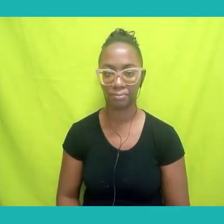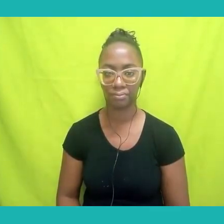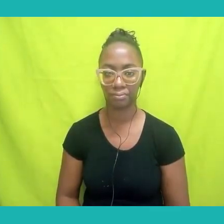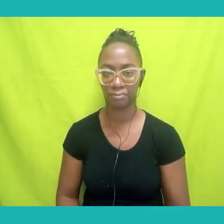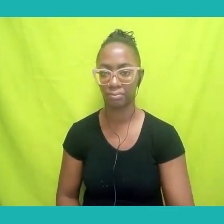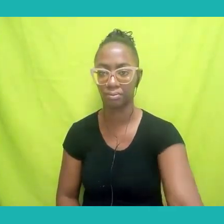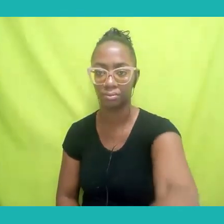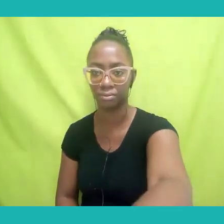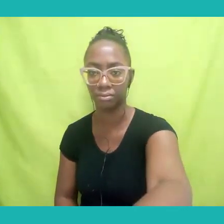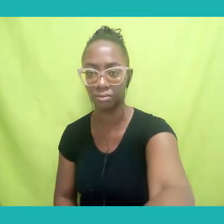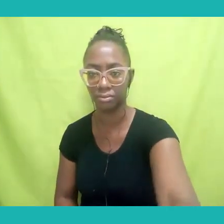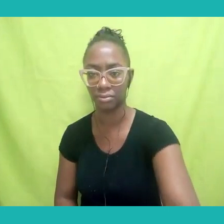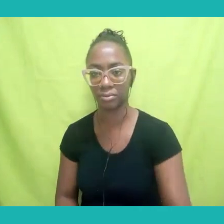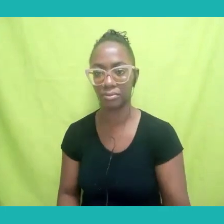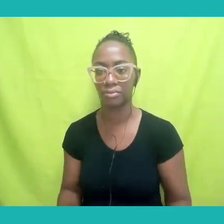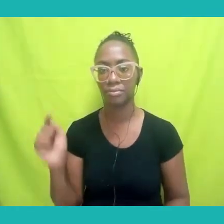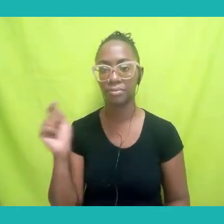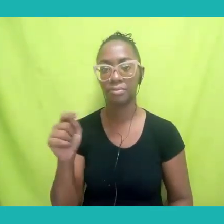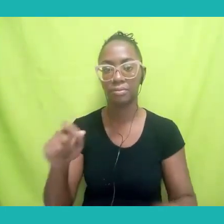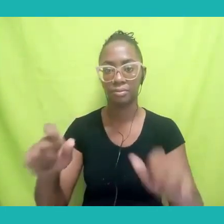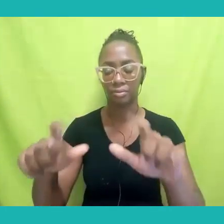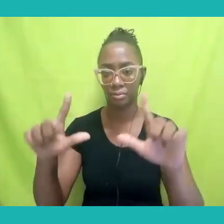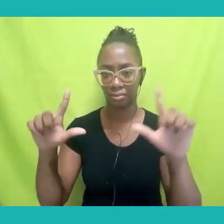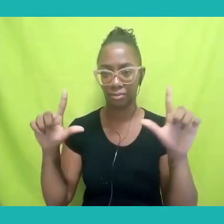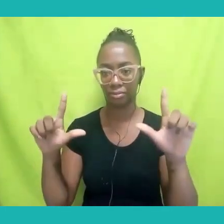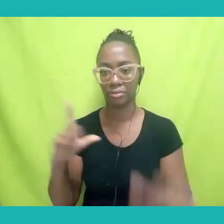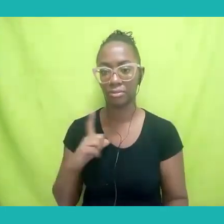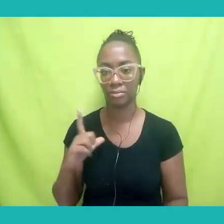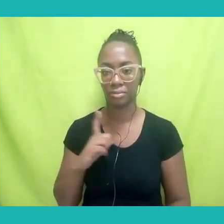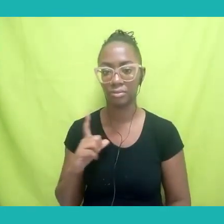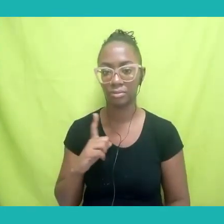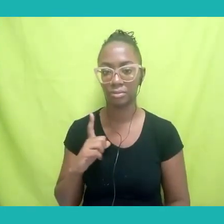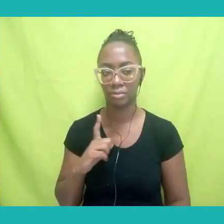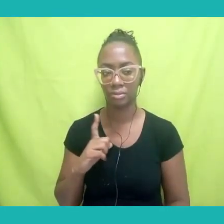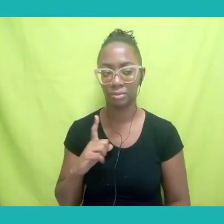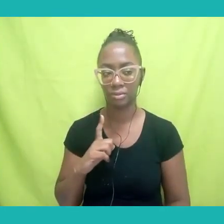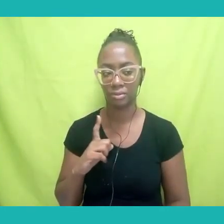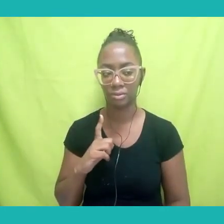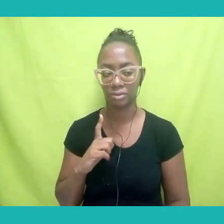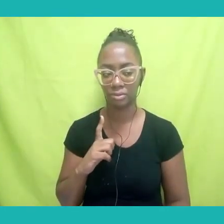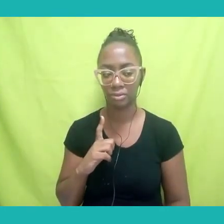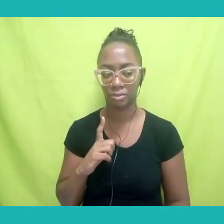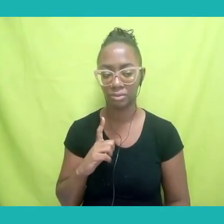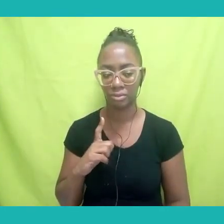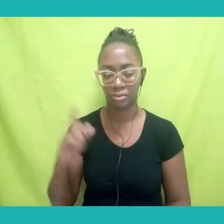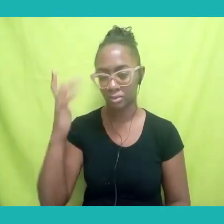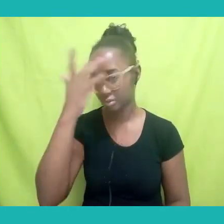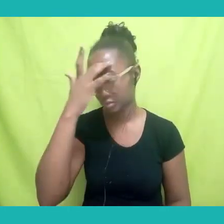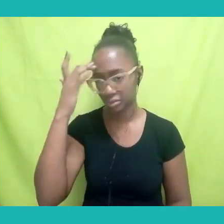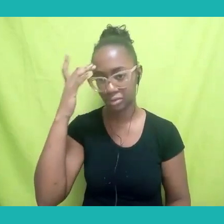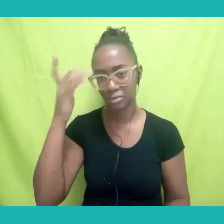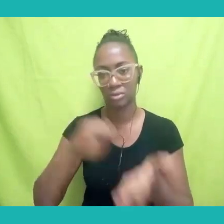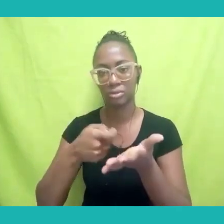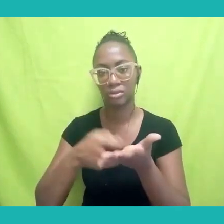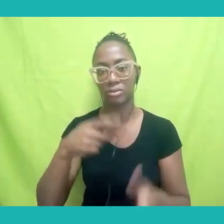Bom, aí no quadro nós temos a situação dos contribuintes da pensão militar, a